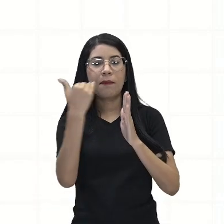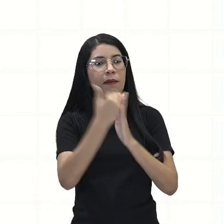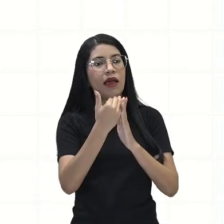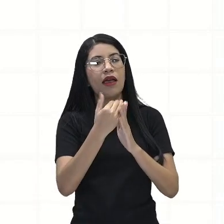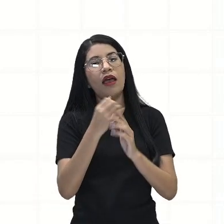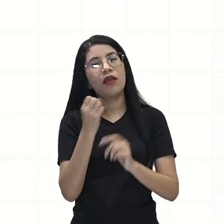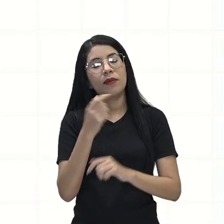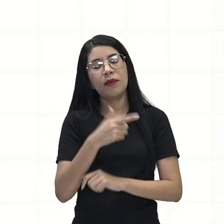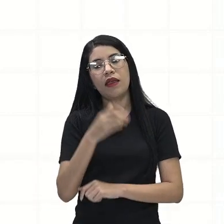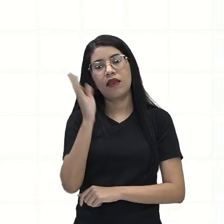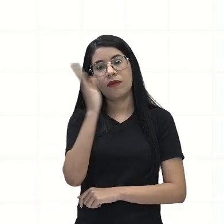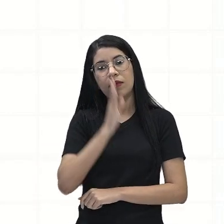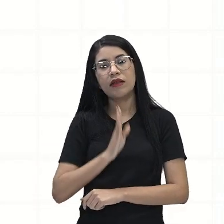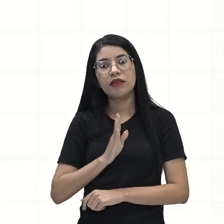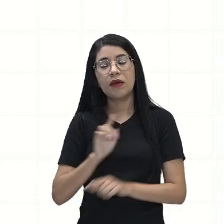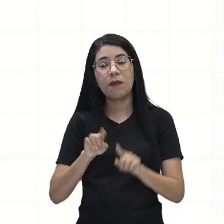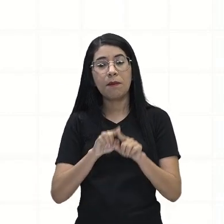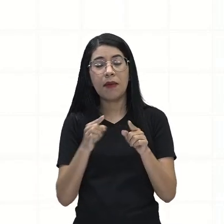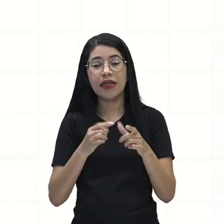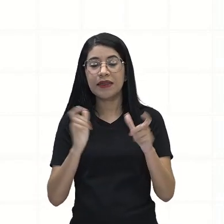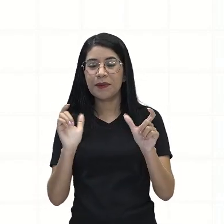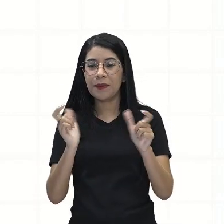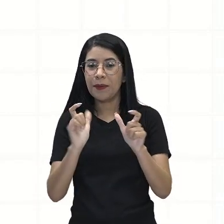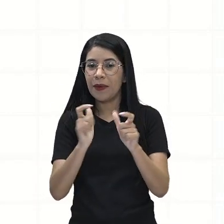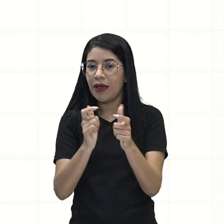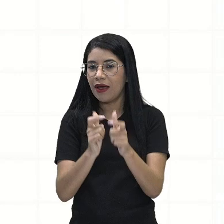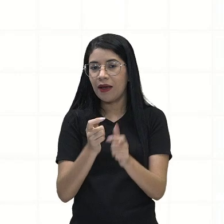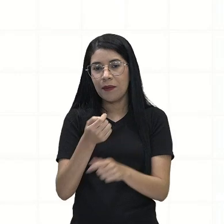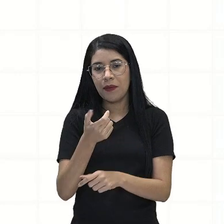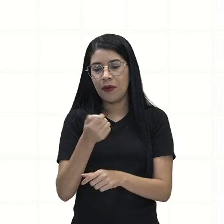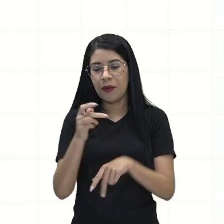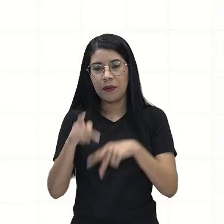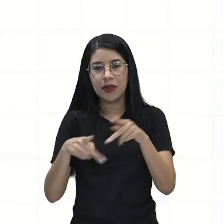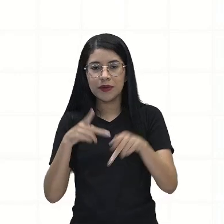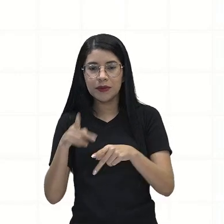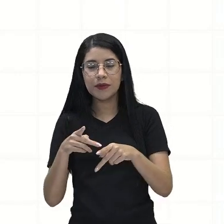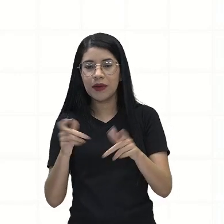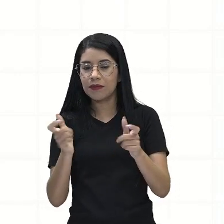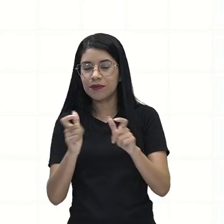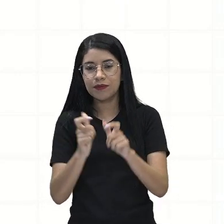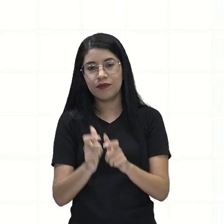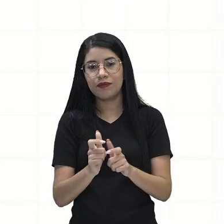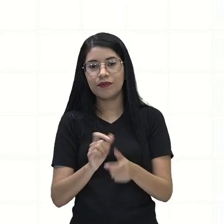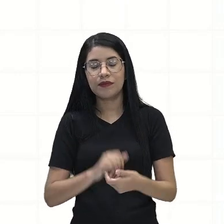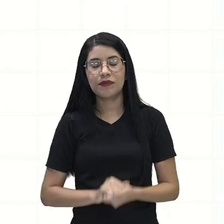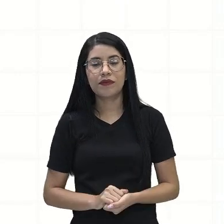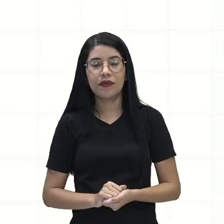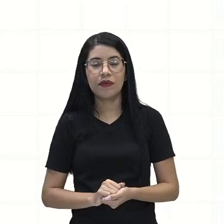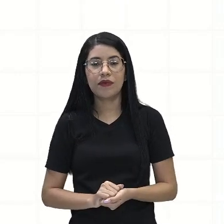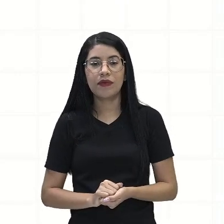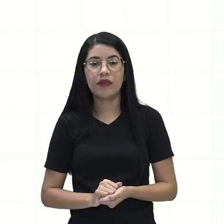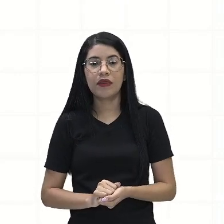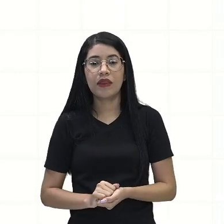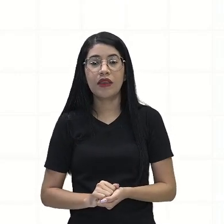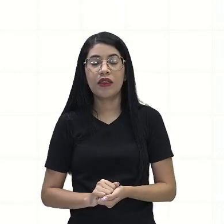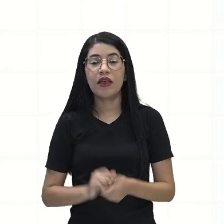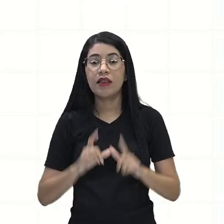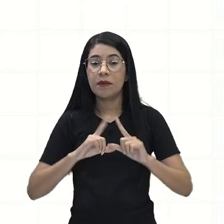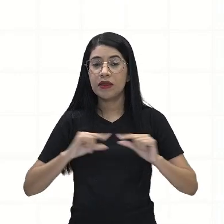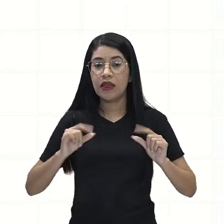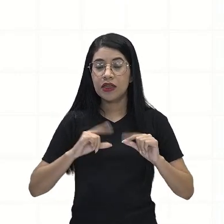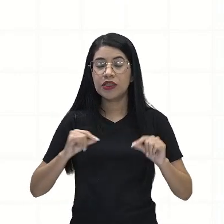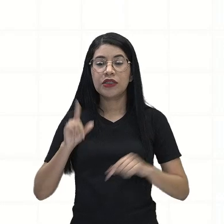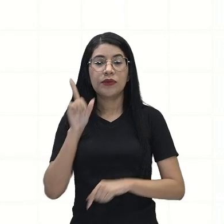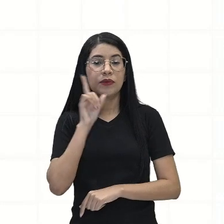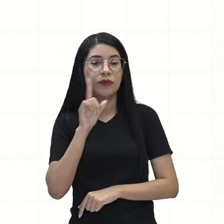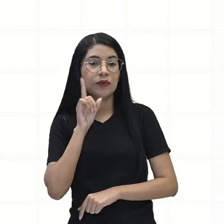Mas nas mãos de poucas pessoas, como a gente vai já verificar mais aí à frente. E na China e nos Estados Unidos, esse